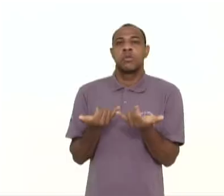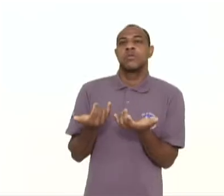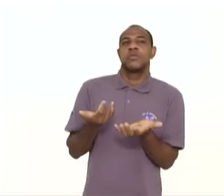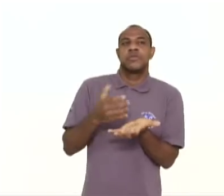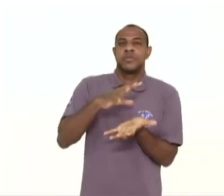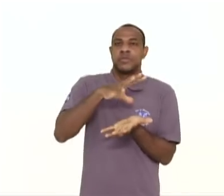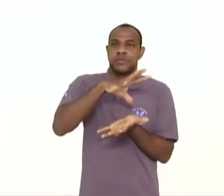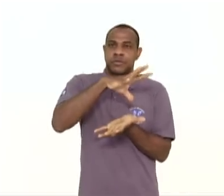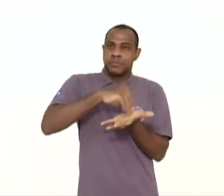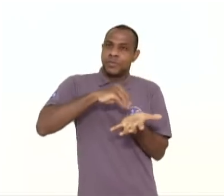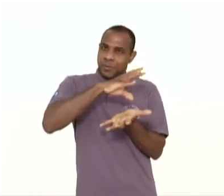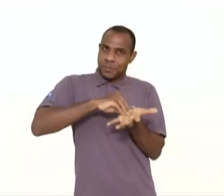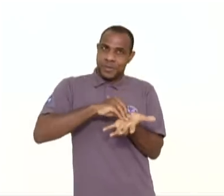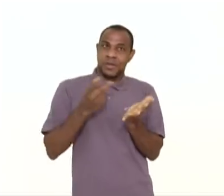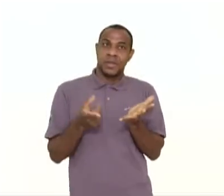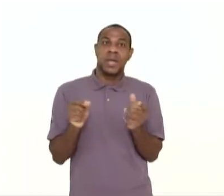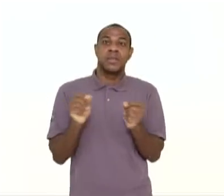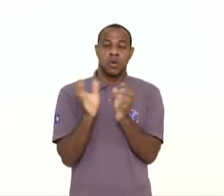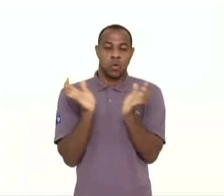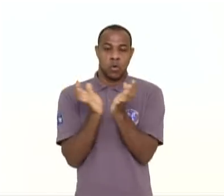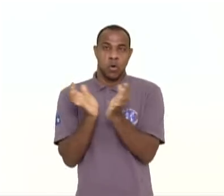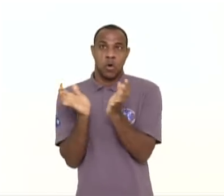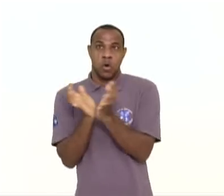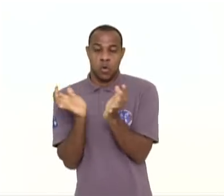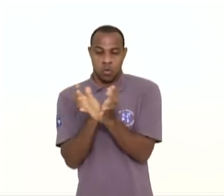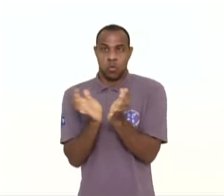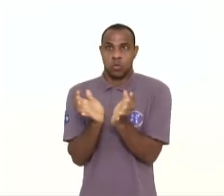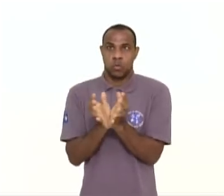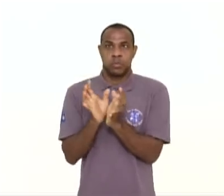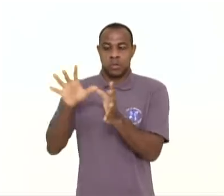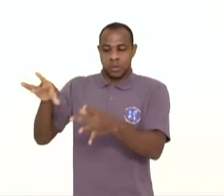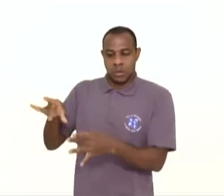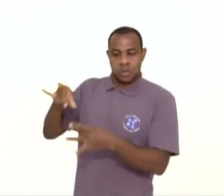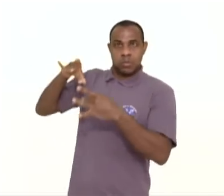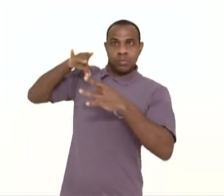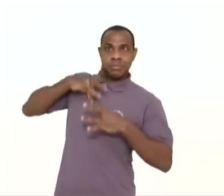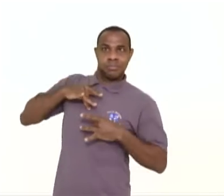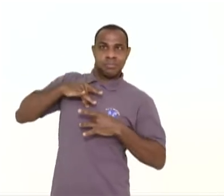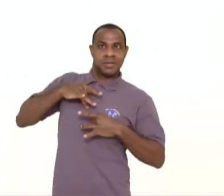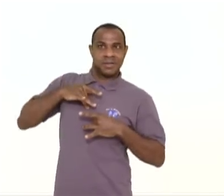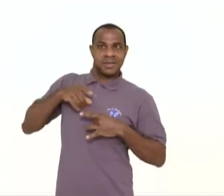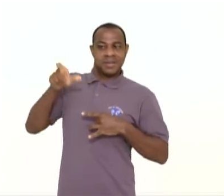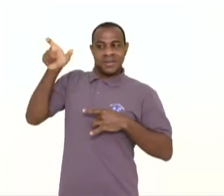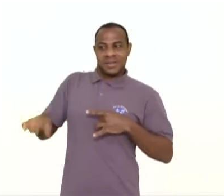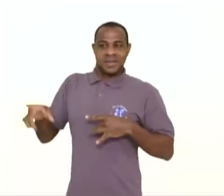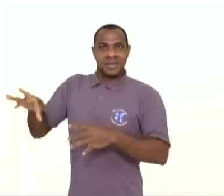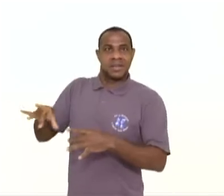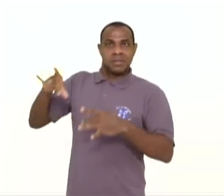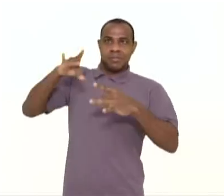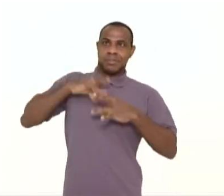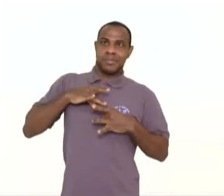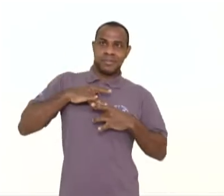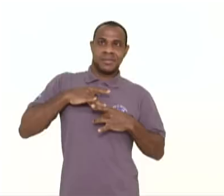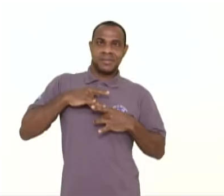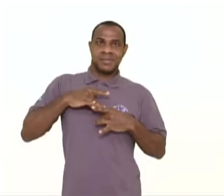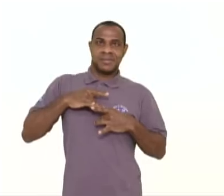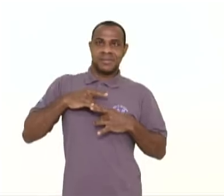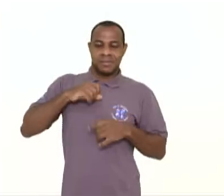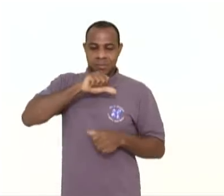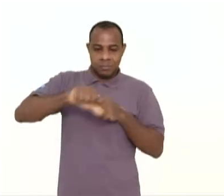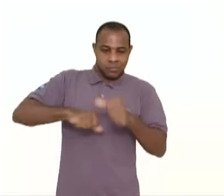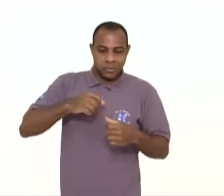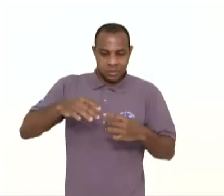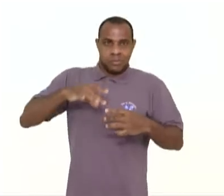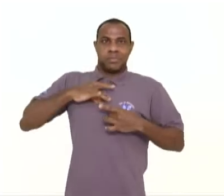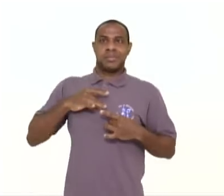aqui, né, em que os participantes incorporam em si o papel de determinado personagem. O prazer está em se passar pelo outro, né?